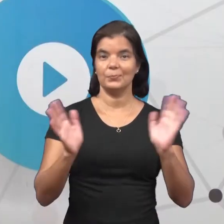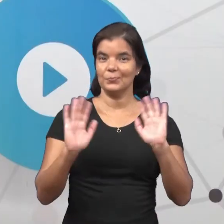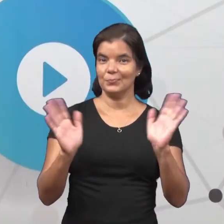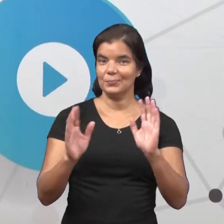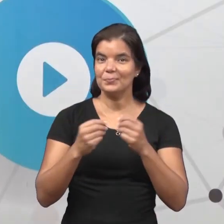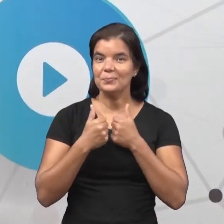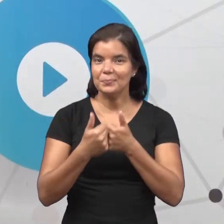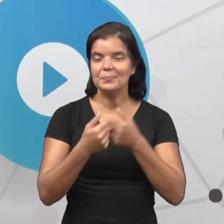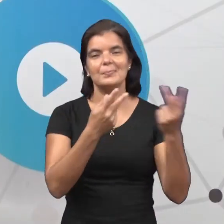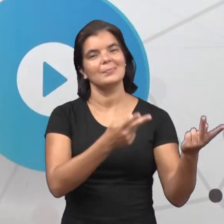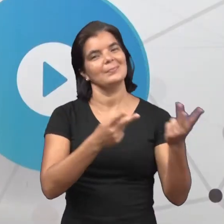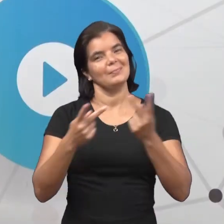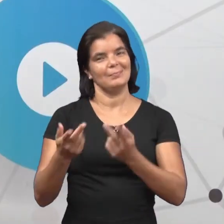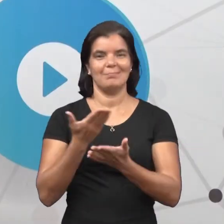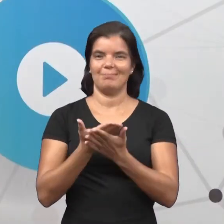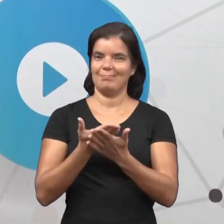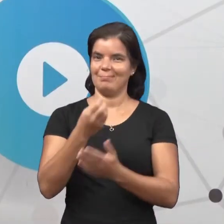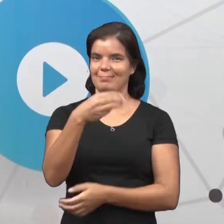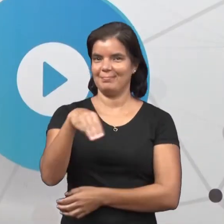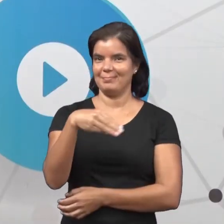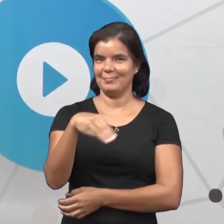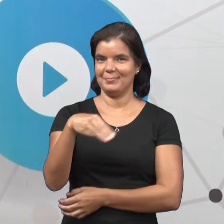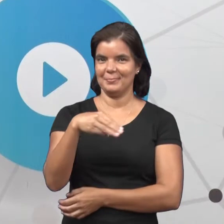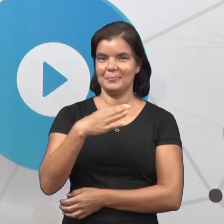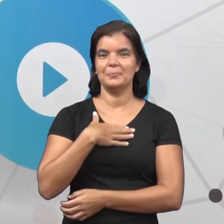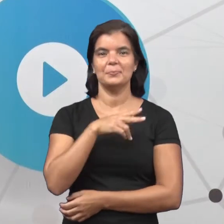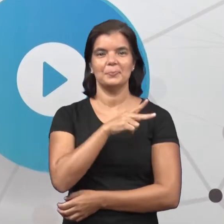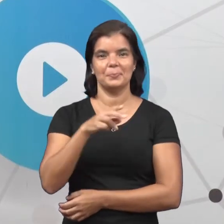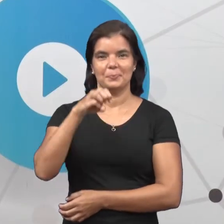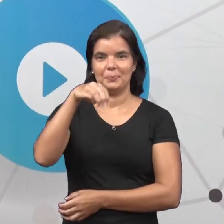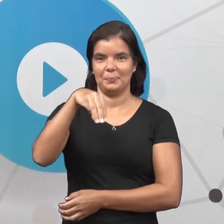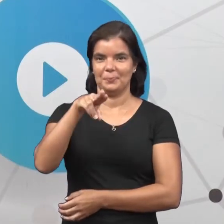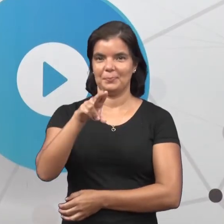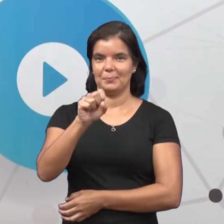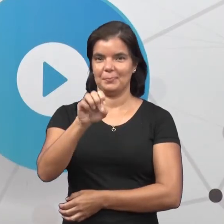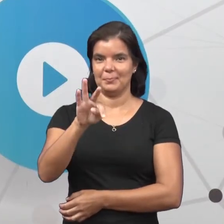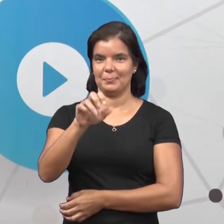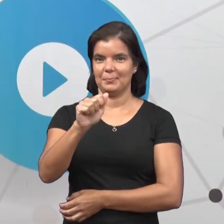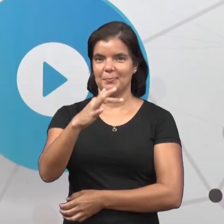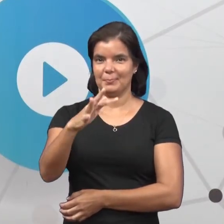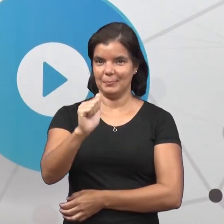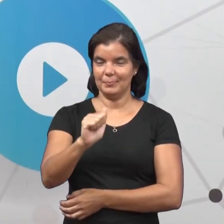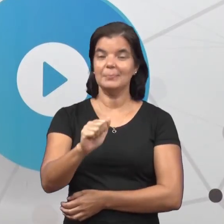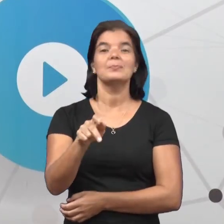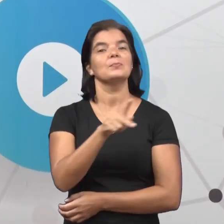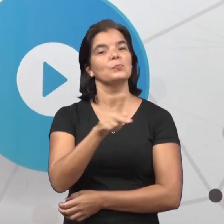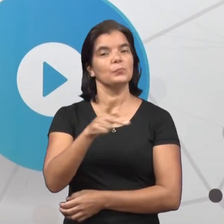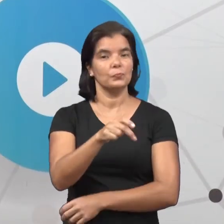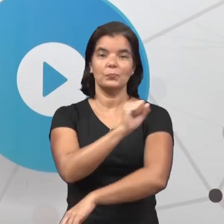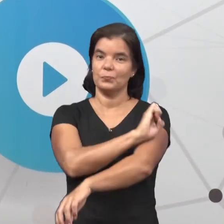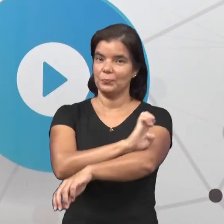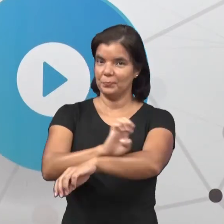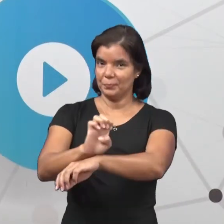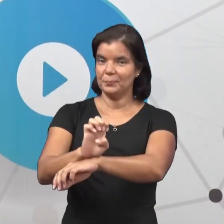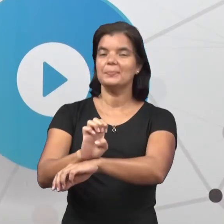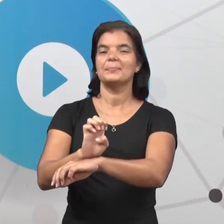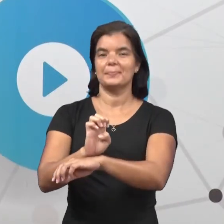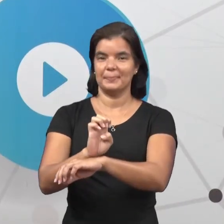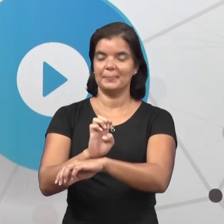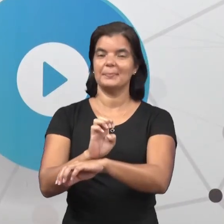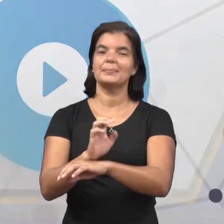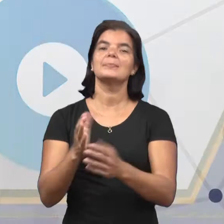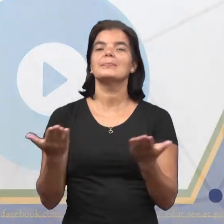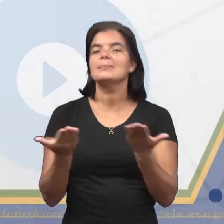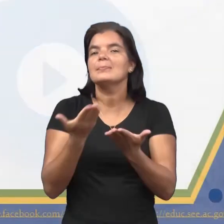Olá pessoal, sejam bem-vindos a mais uma aula de matemática. Meu nome é Mustafa, eu sou professor da Rede Estadual de Ensino e